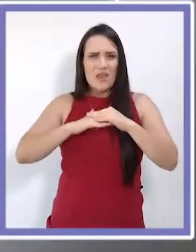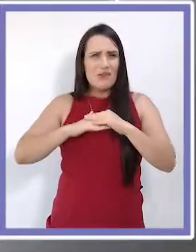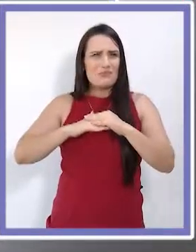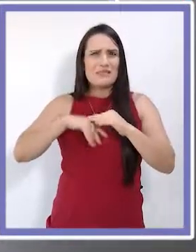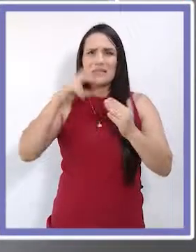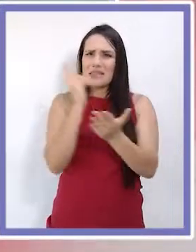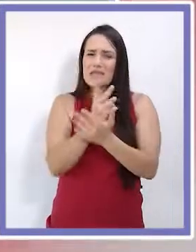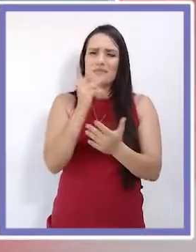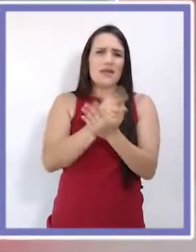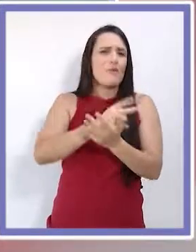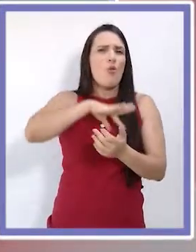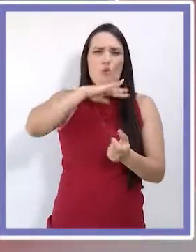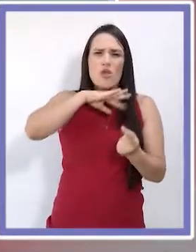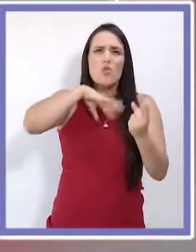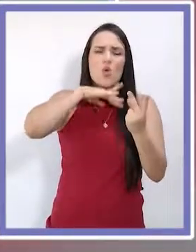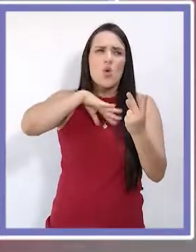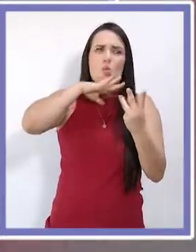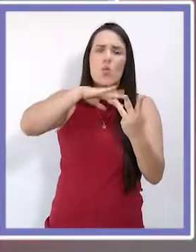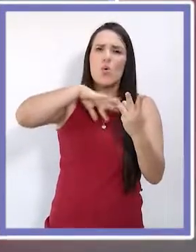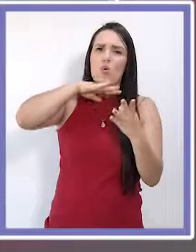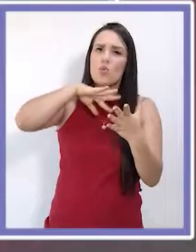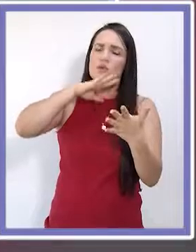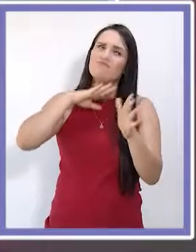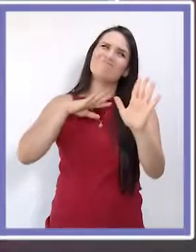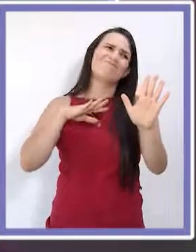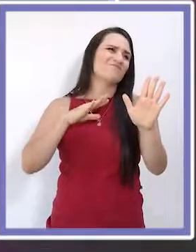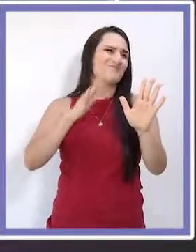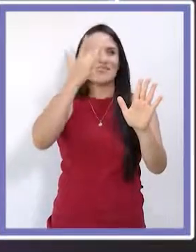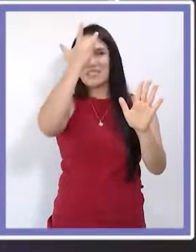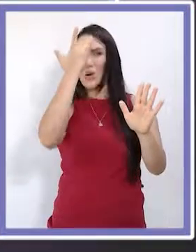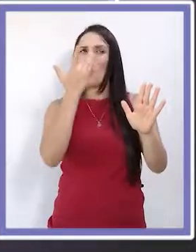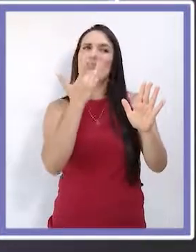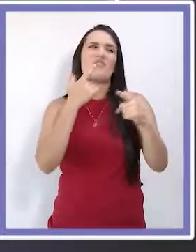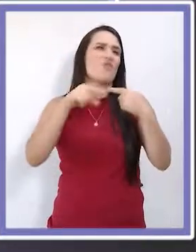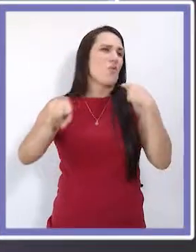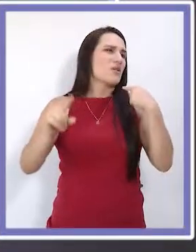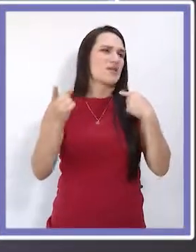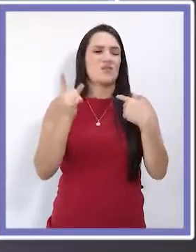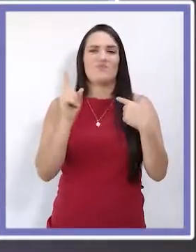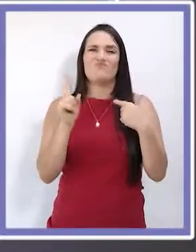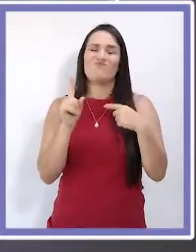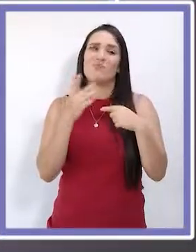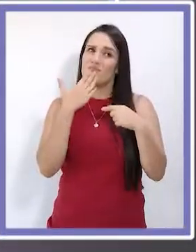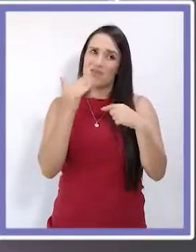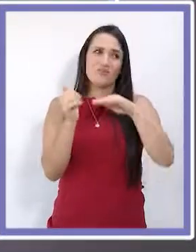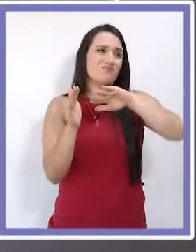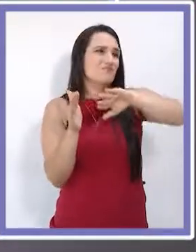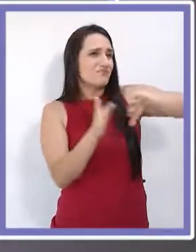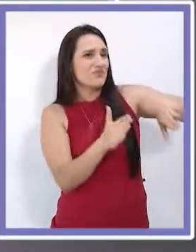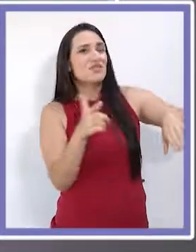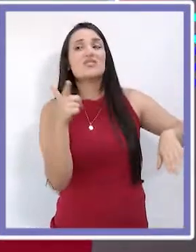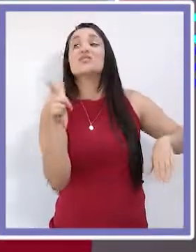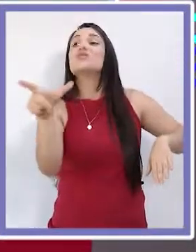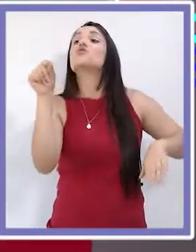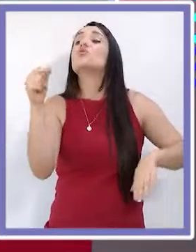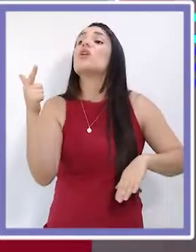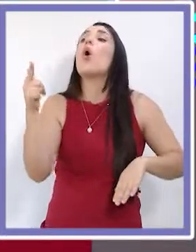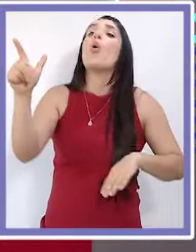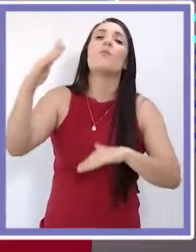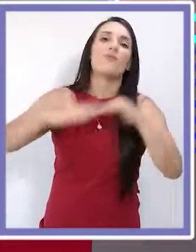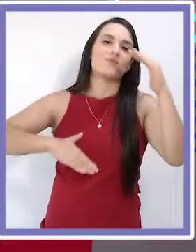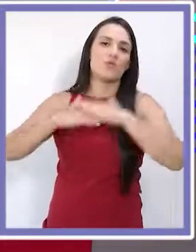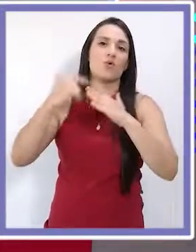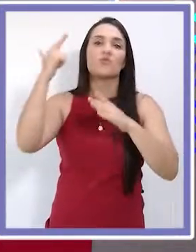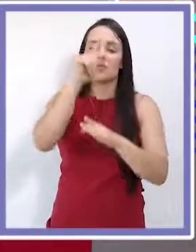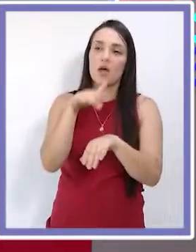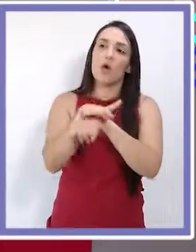gera sempre negativo familiar, a gente percebe que essa pessoa, ela não tem perfil para entrevistar. Então, a gente tem